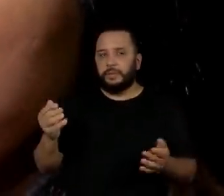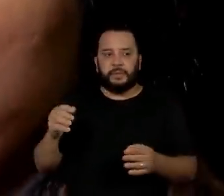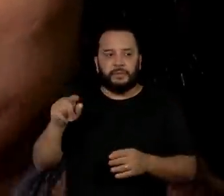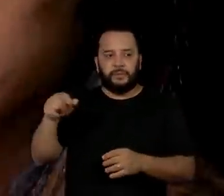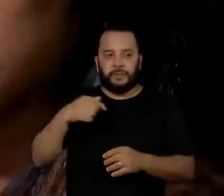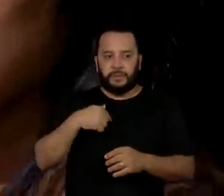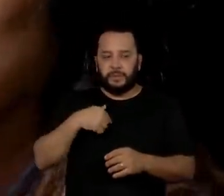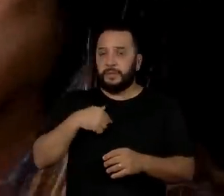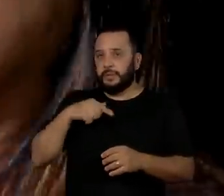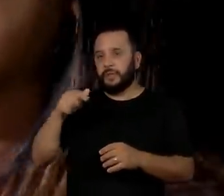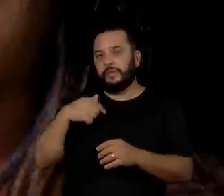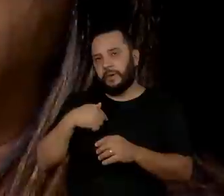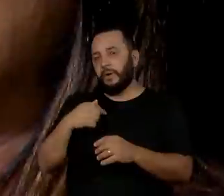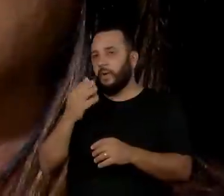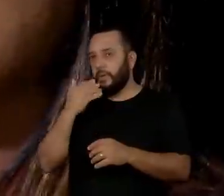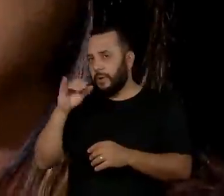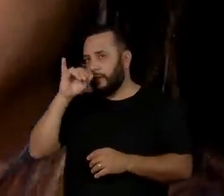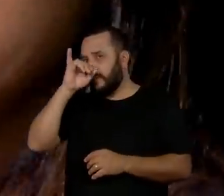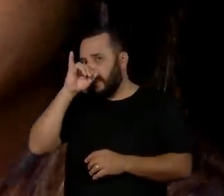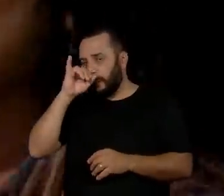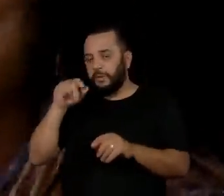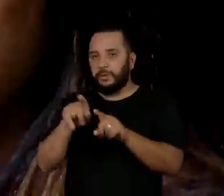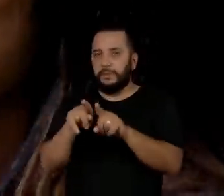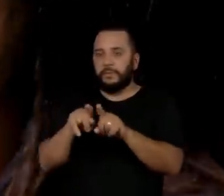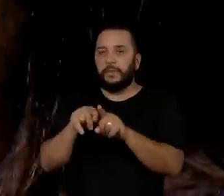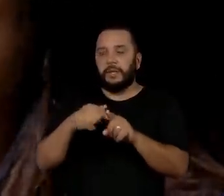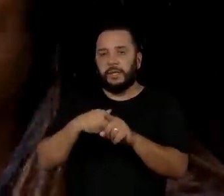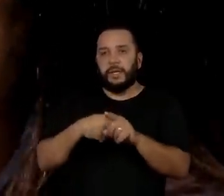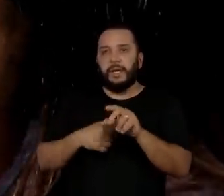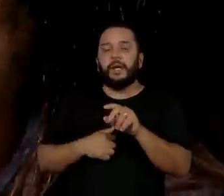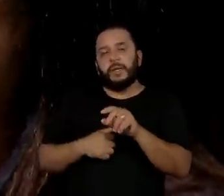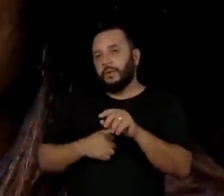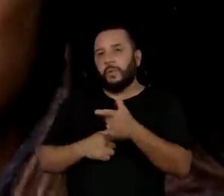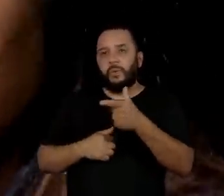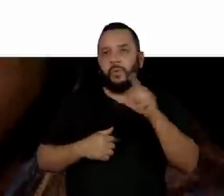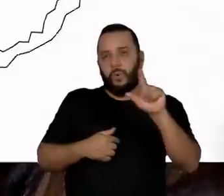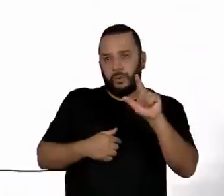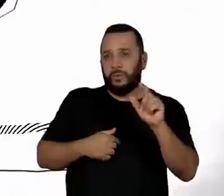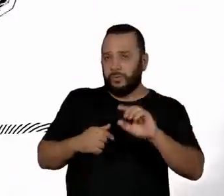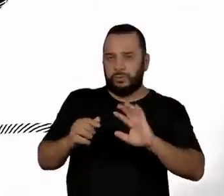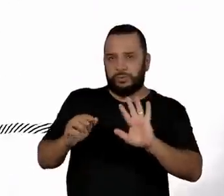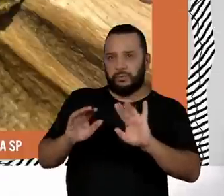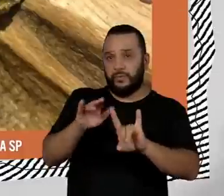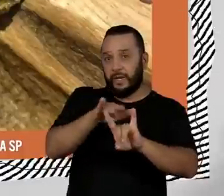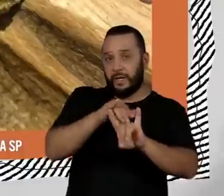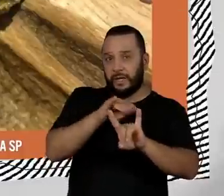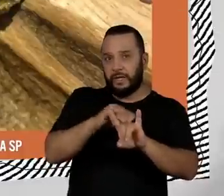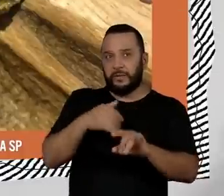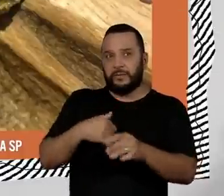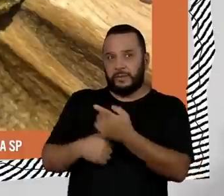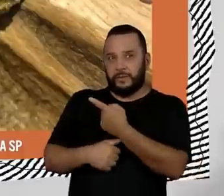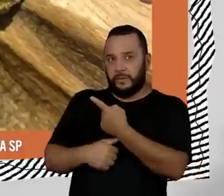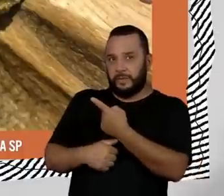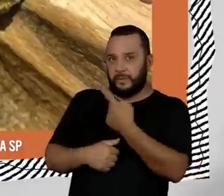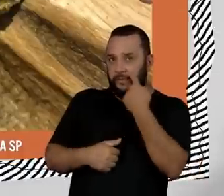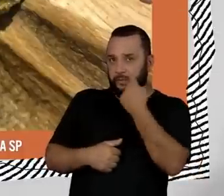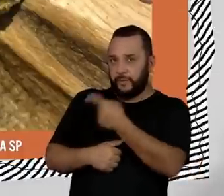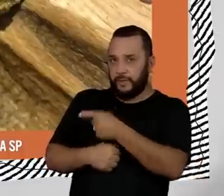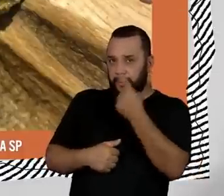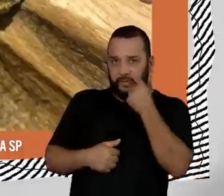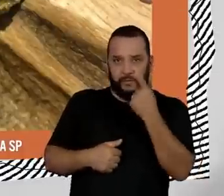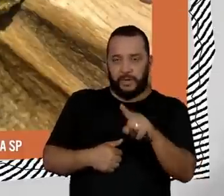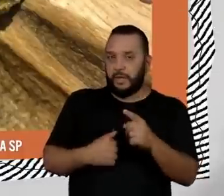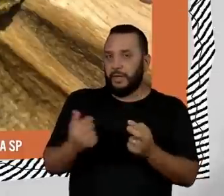de porco e o tartar de nabo e você não vai saber qual que é qual olhando olhando realmente